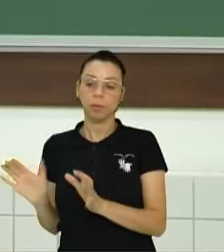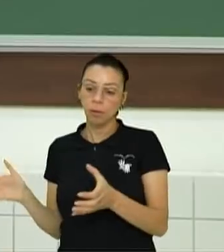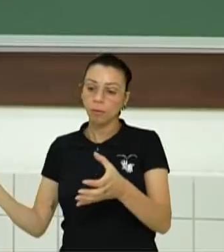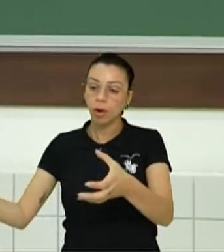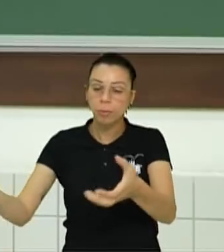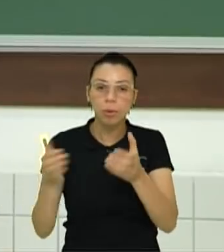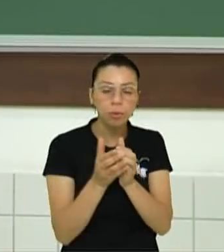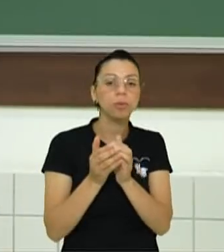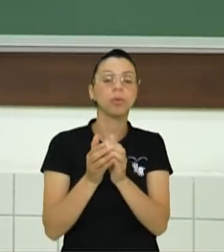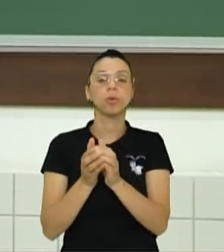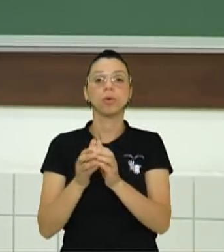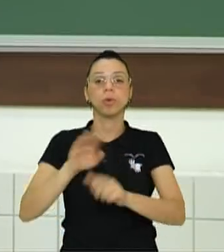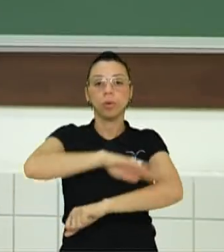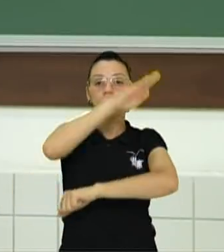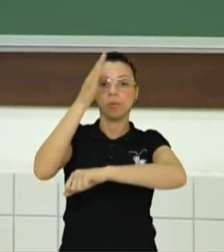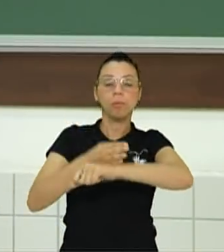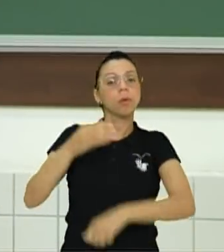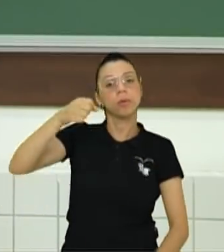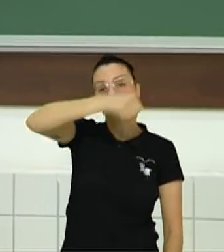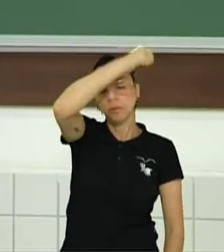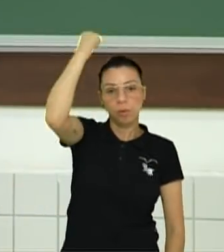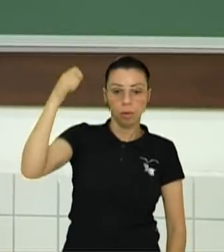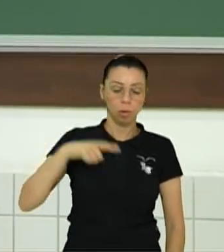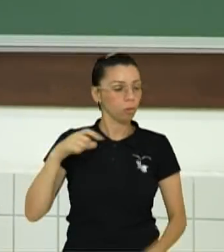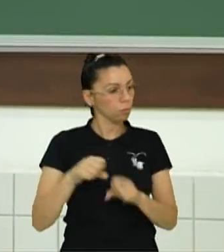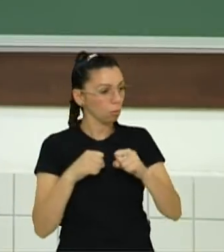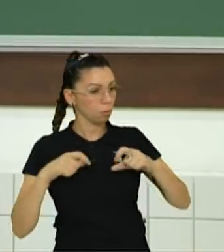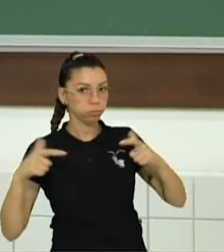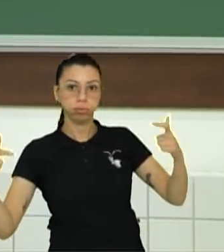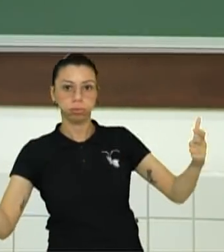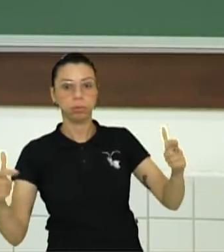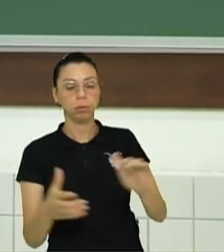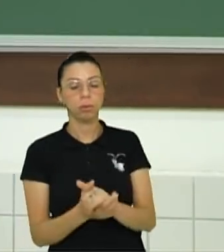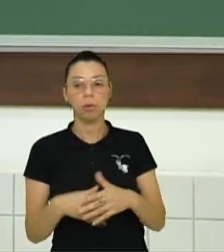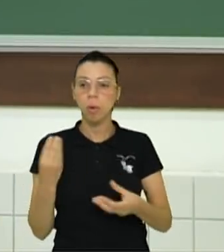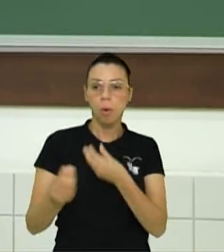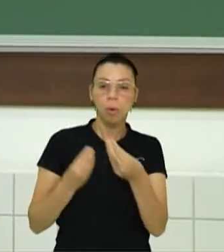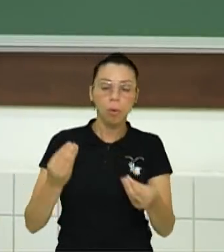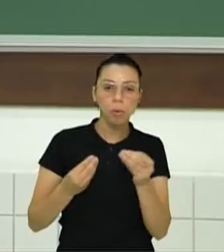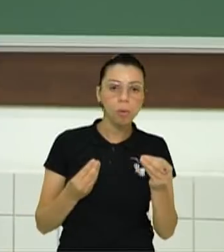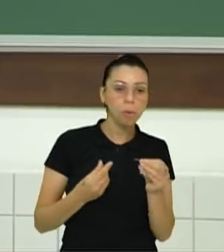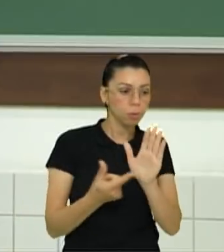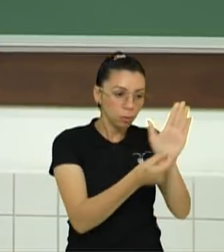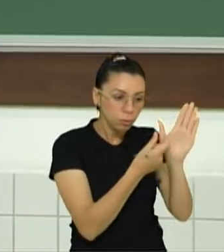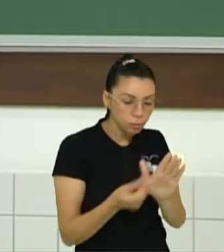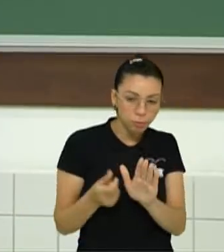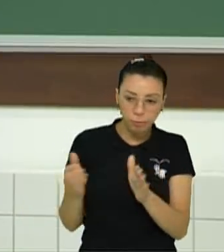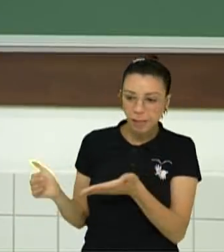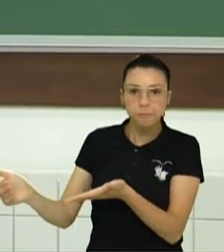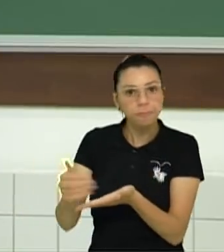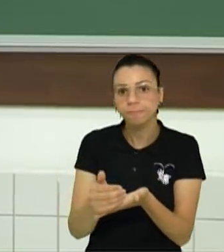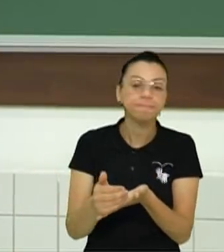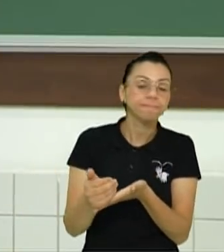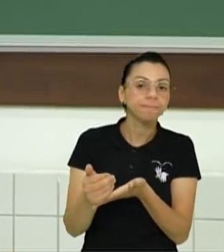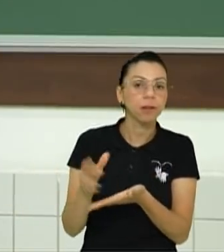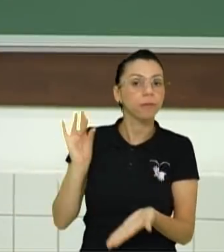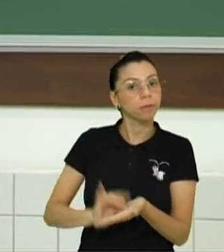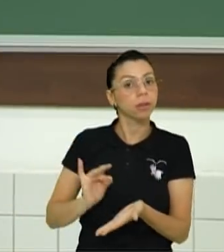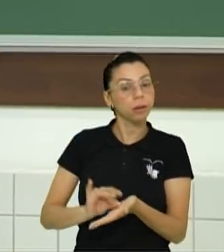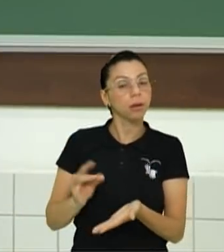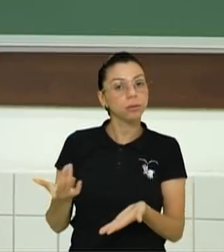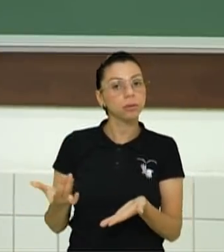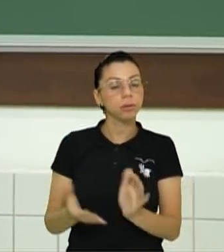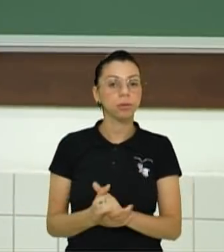somos maioria, cara. Como que os patrícios vão pegar a gente? É verdade. Vamos todo mundo se reunir lá. Vamos fazer um acampamento nessa região chamada